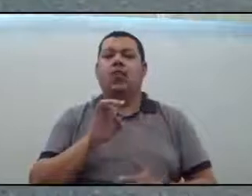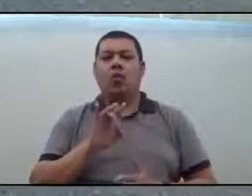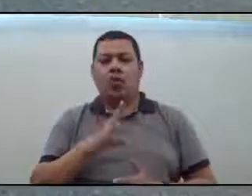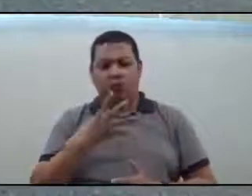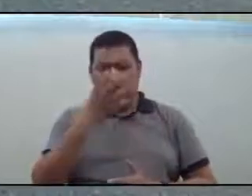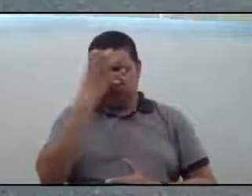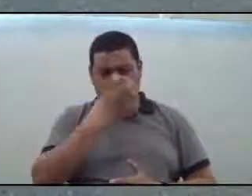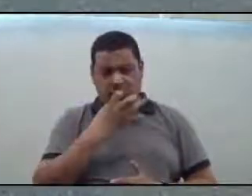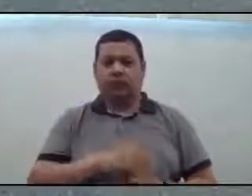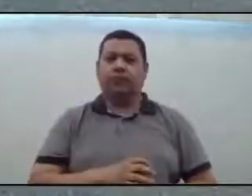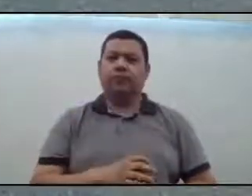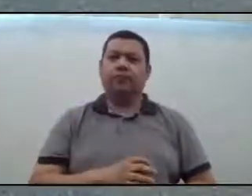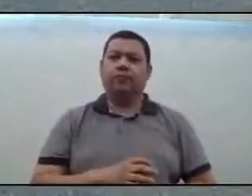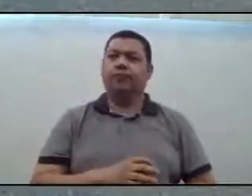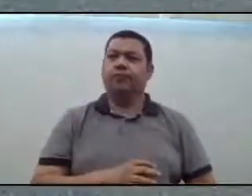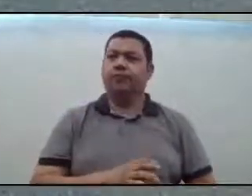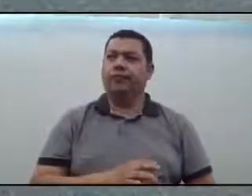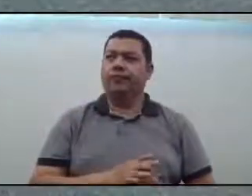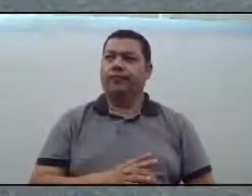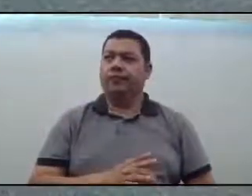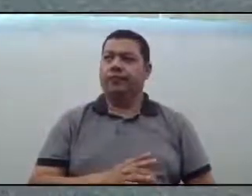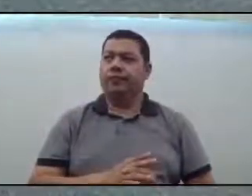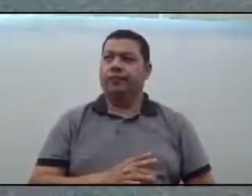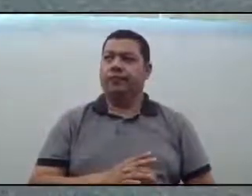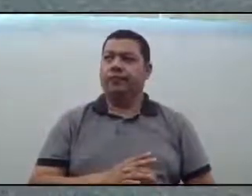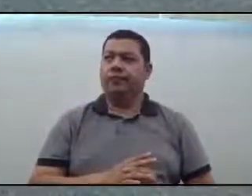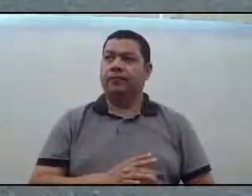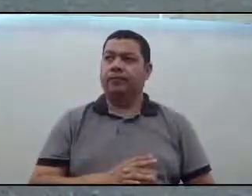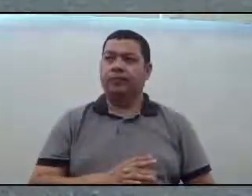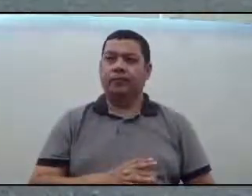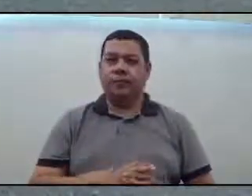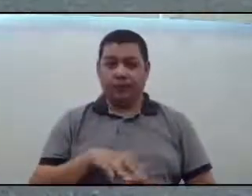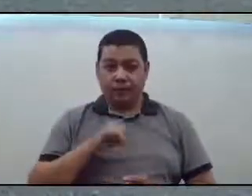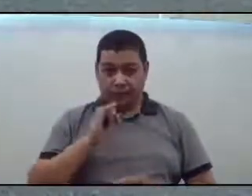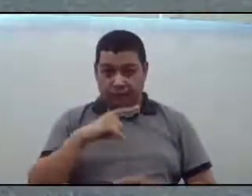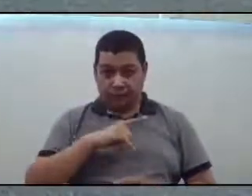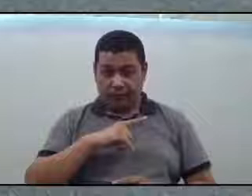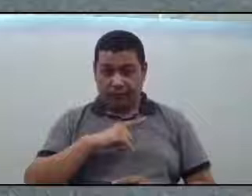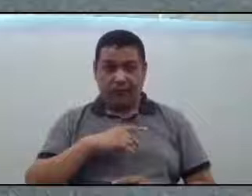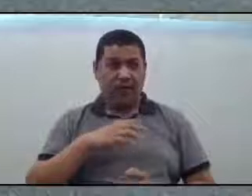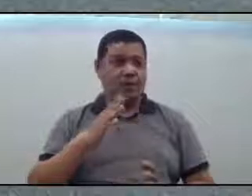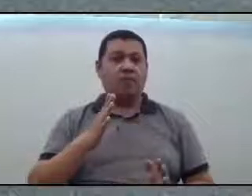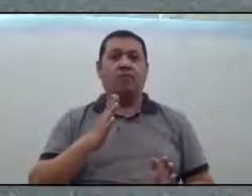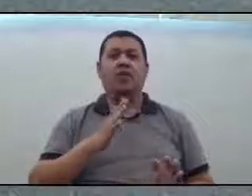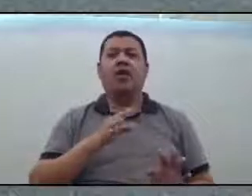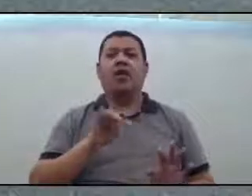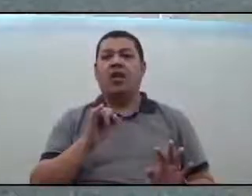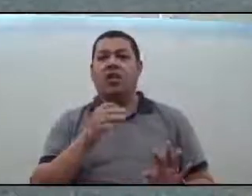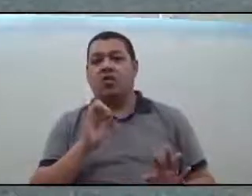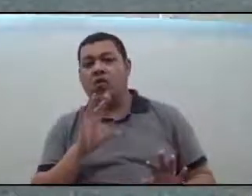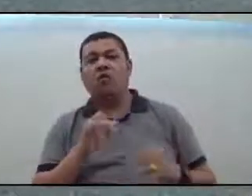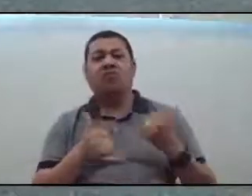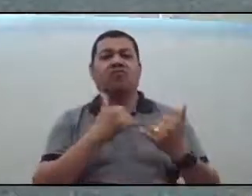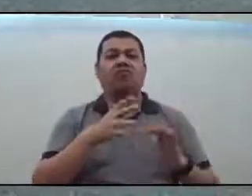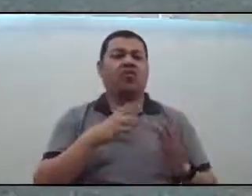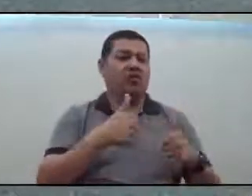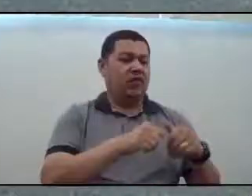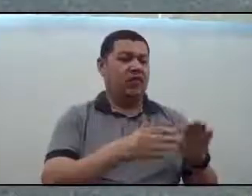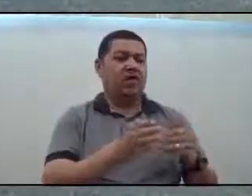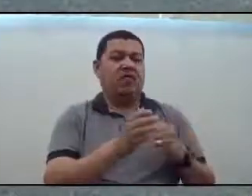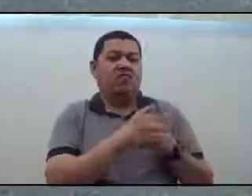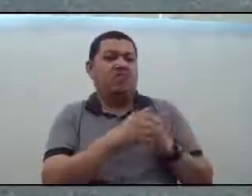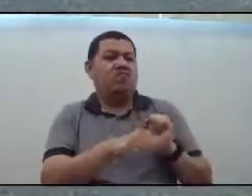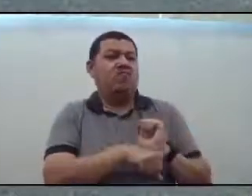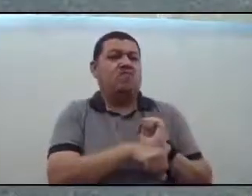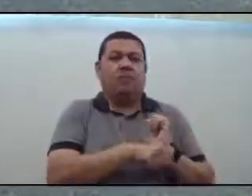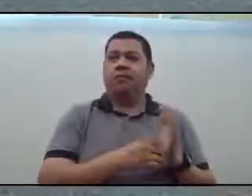conta de vereador, eu estaria cuidando das minhas atribuições, tá? Dizer a vocês que o vereador Meduinho realmente